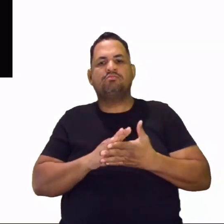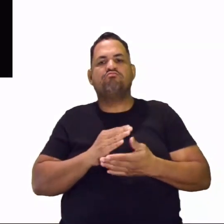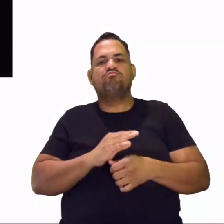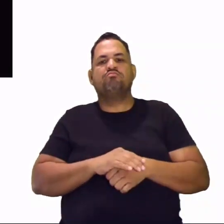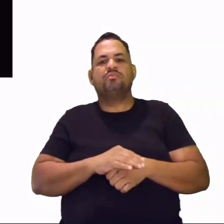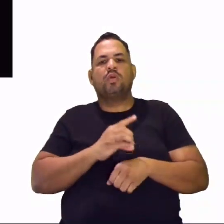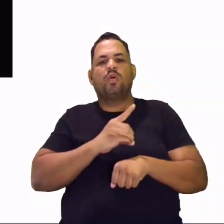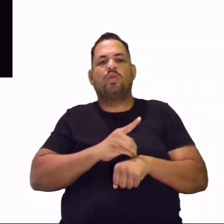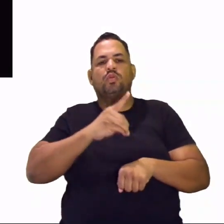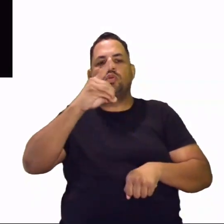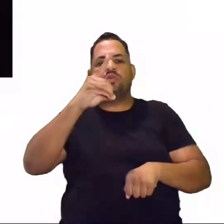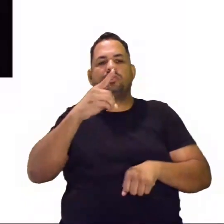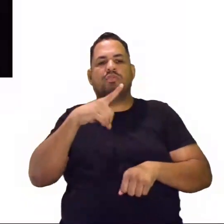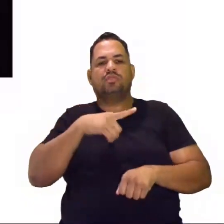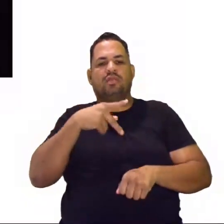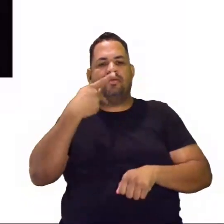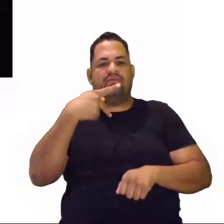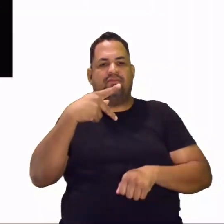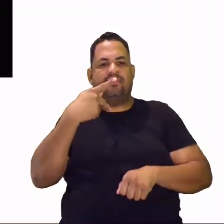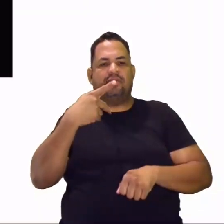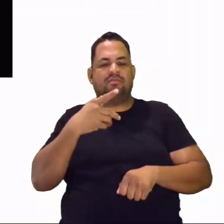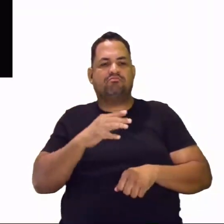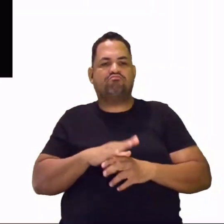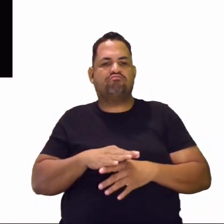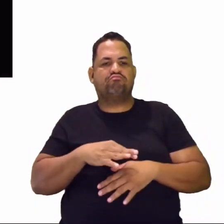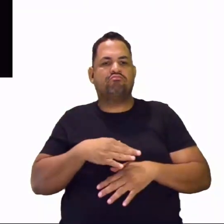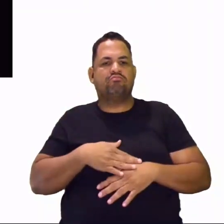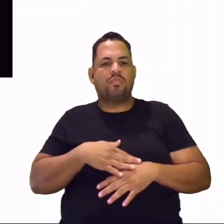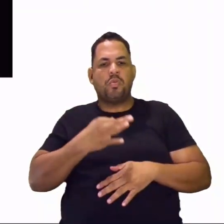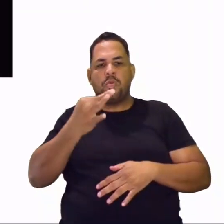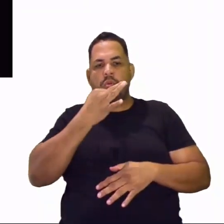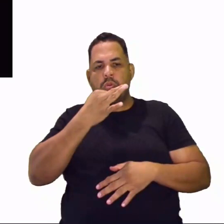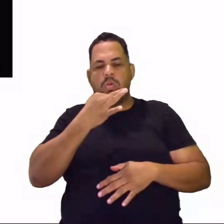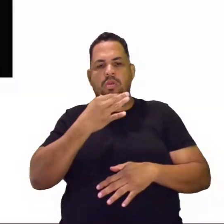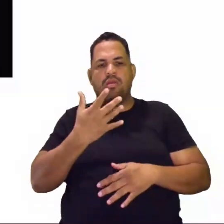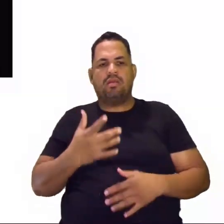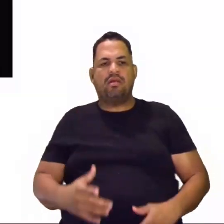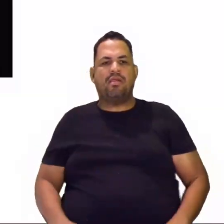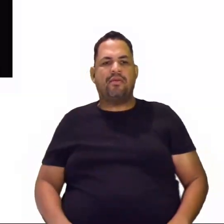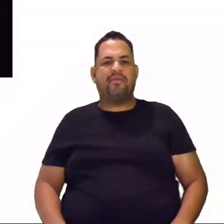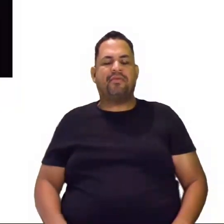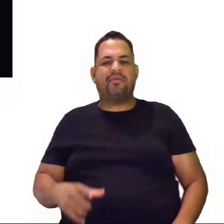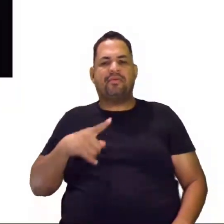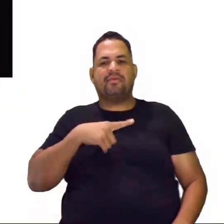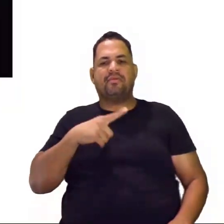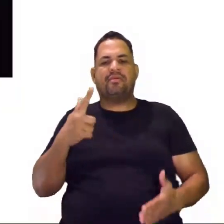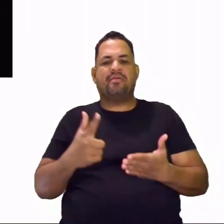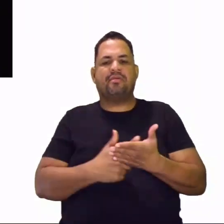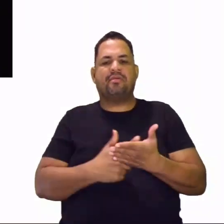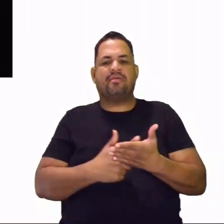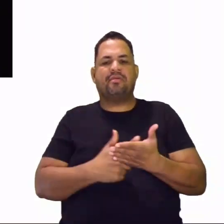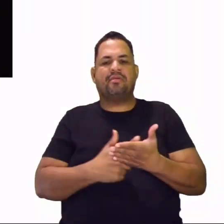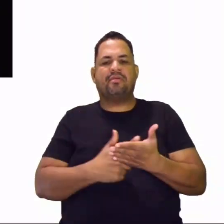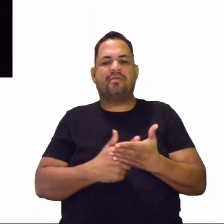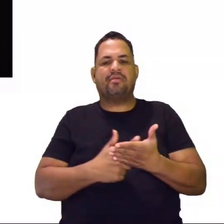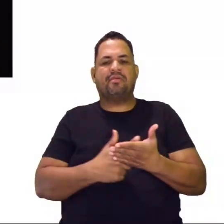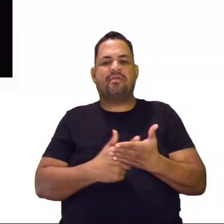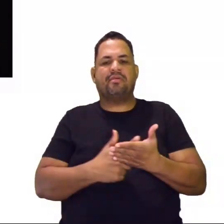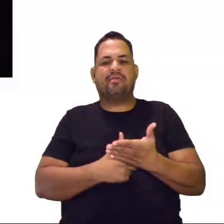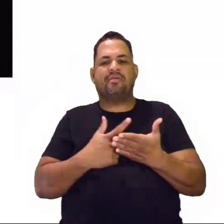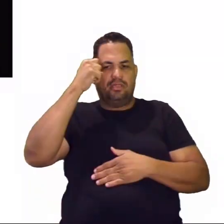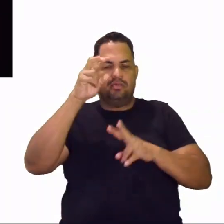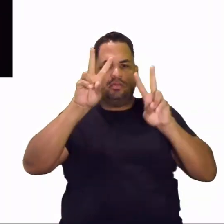dele e ele faz uma crítica, porque ele diz o seguinte, que ele tem um livro chamado Negro na Sociedade